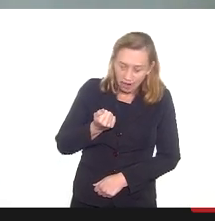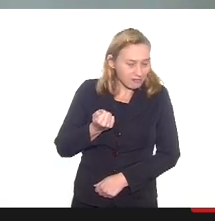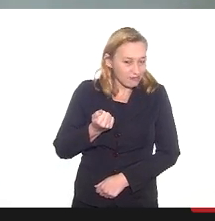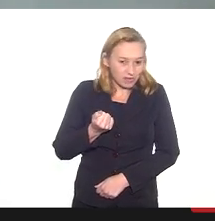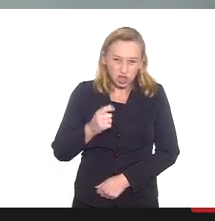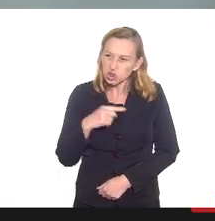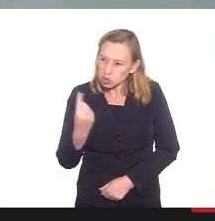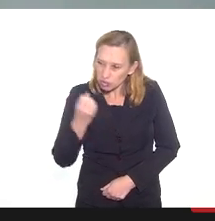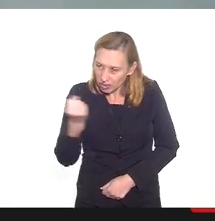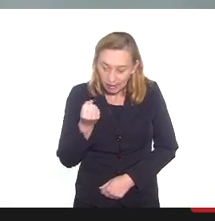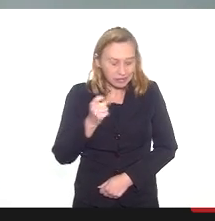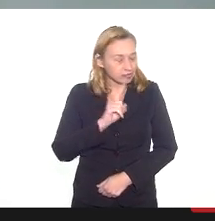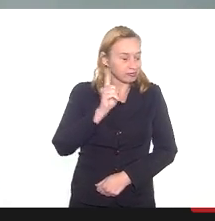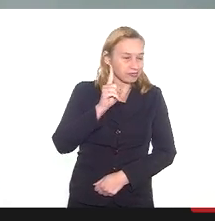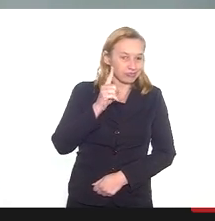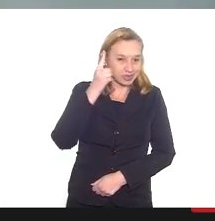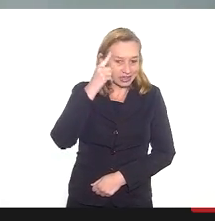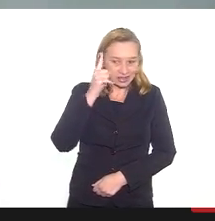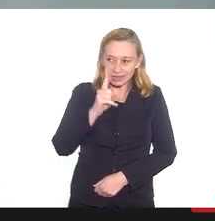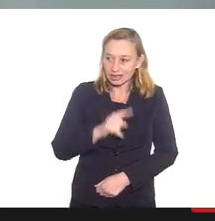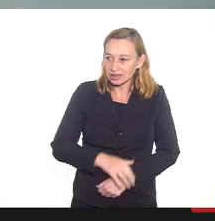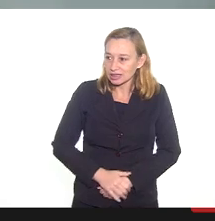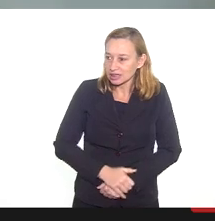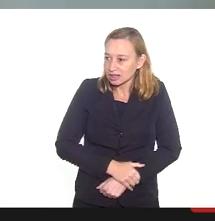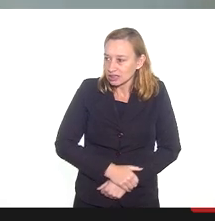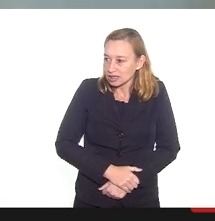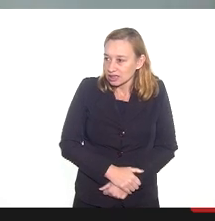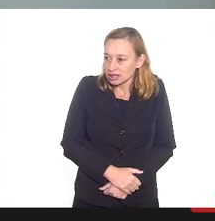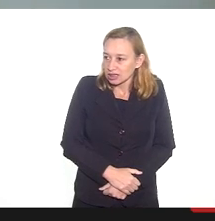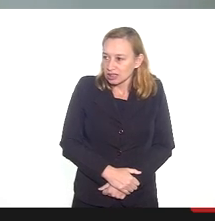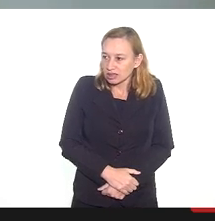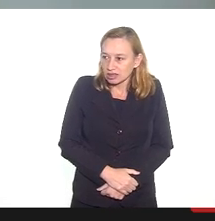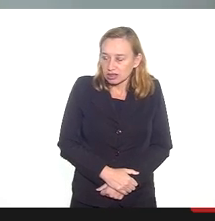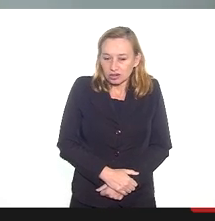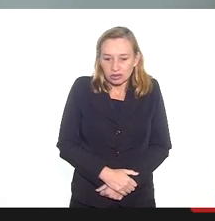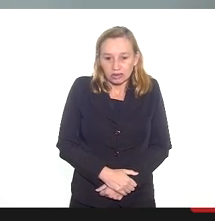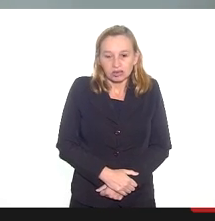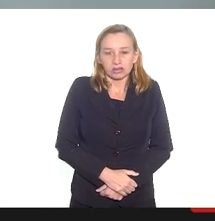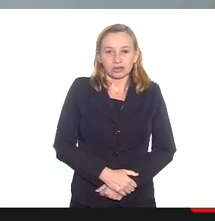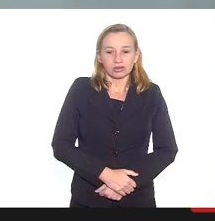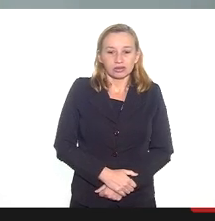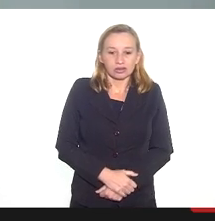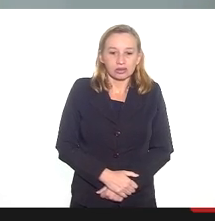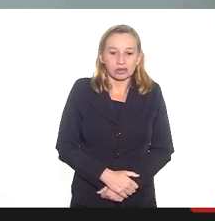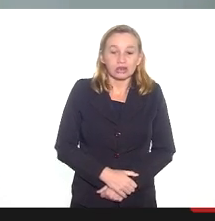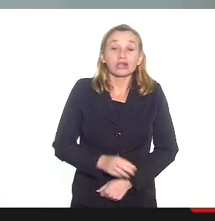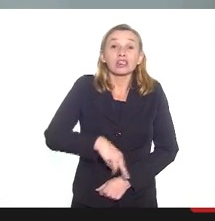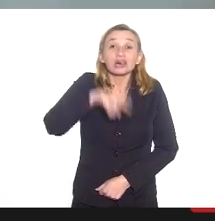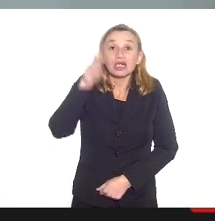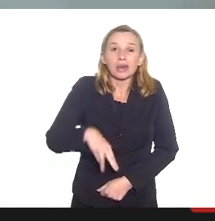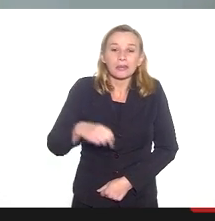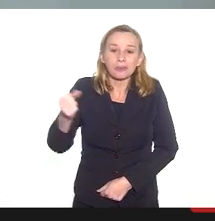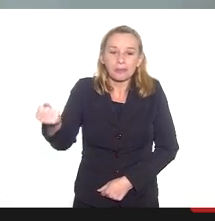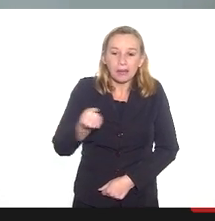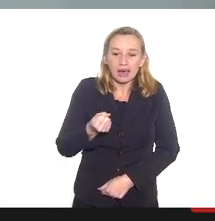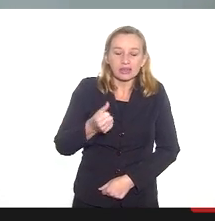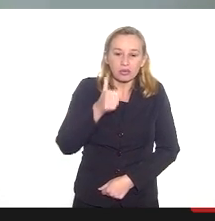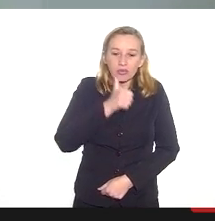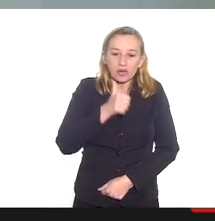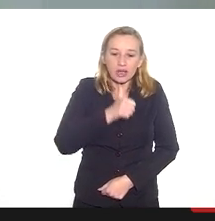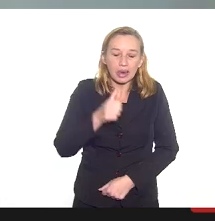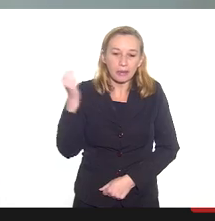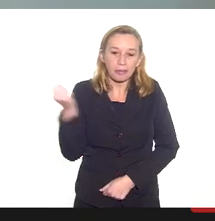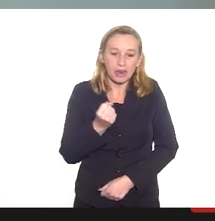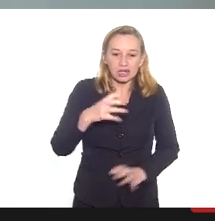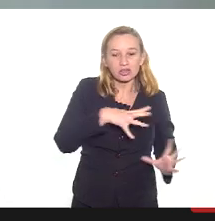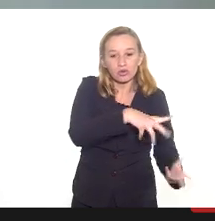matar. É apoiada na ideia de que quem mata uma mulher, mata a humanidade. Então, o